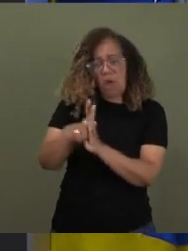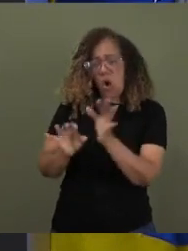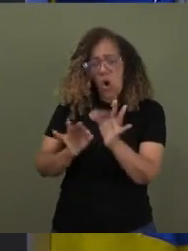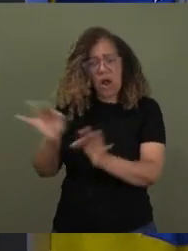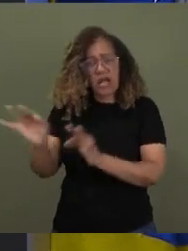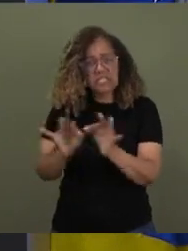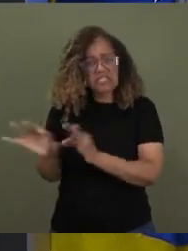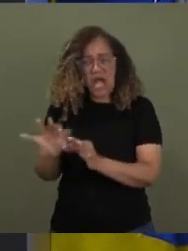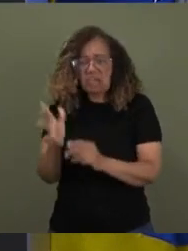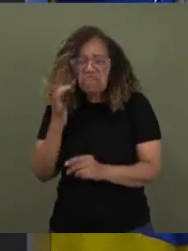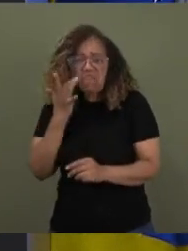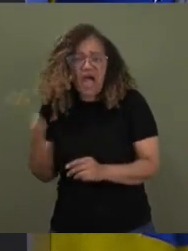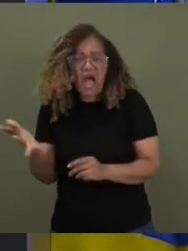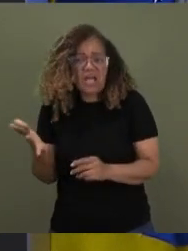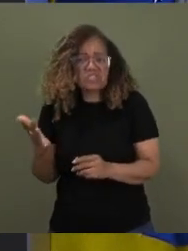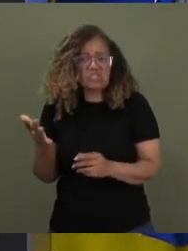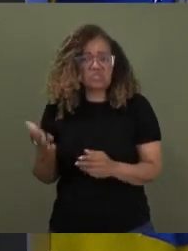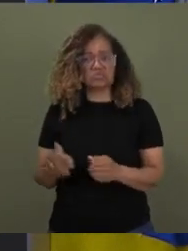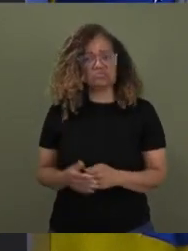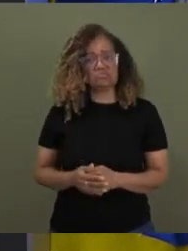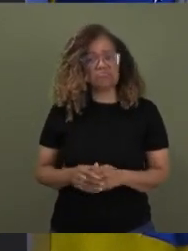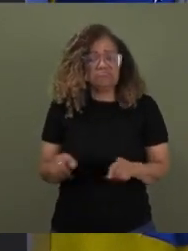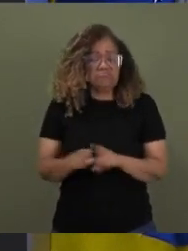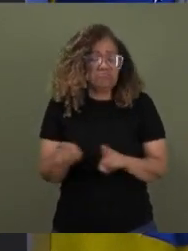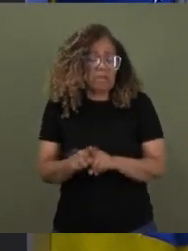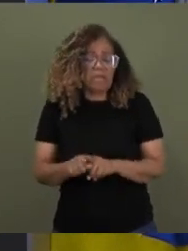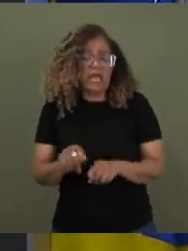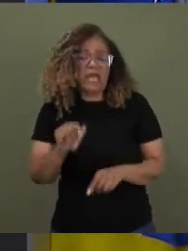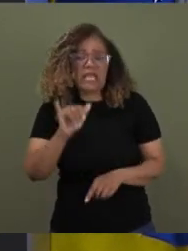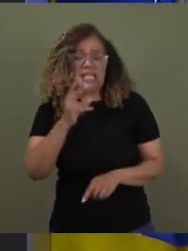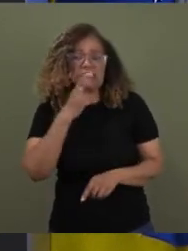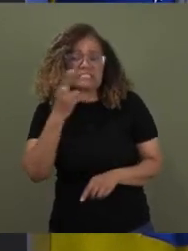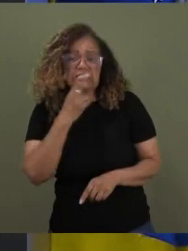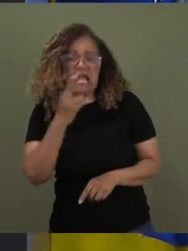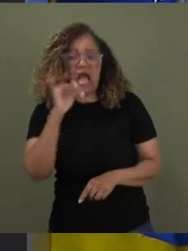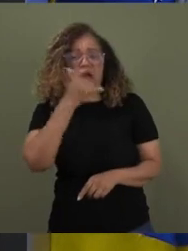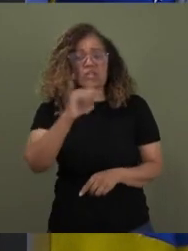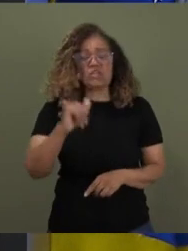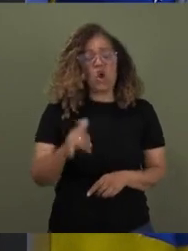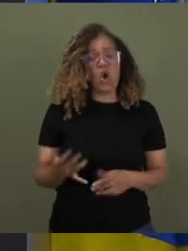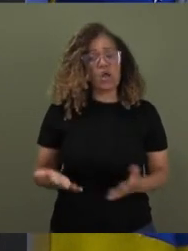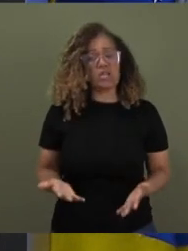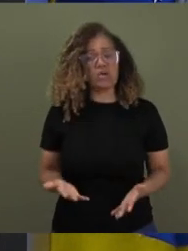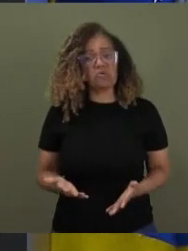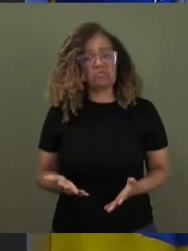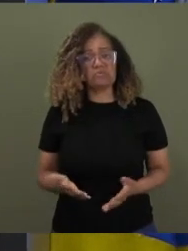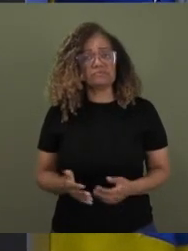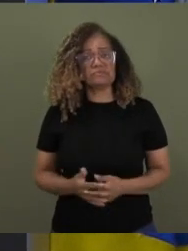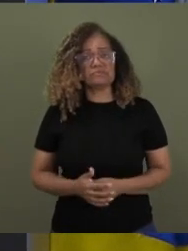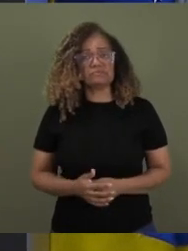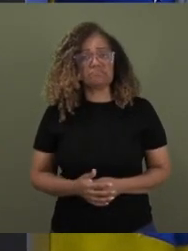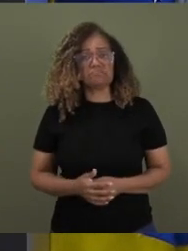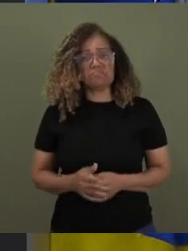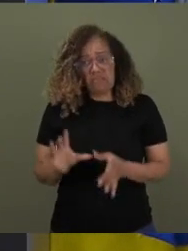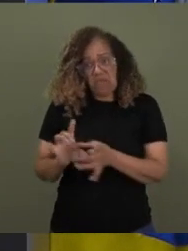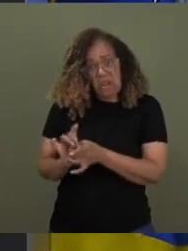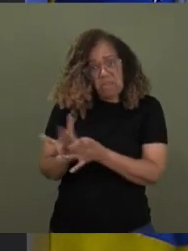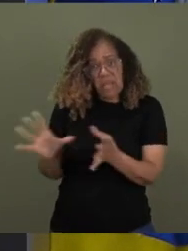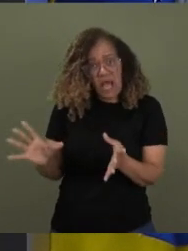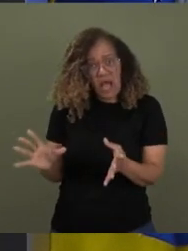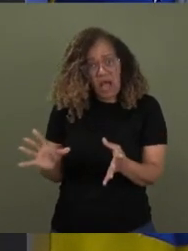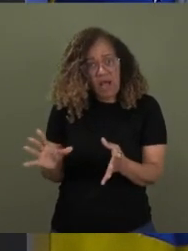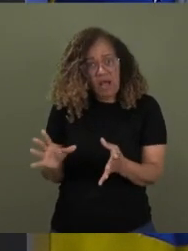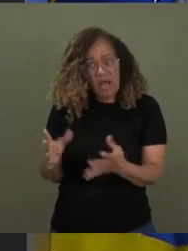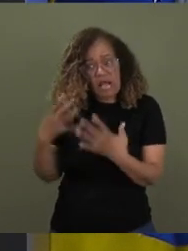estar facilitando os cigarros eletrônicos, porque vai consumir a nossa juventude, né?